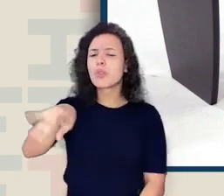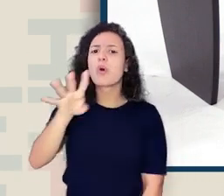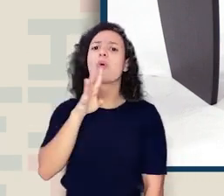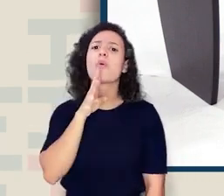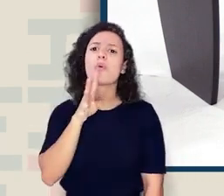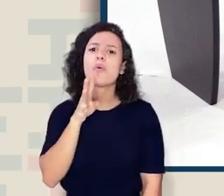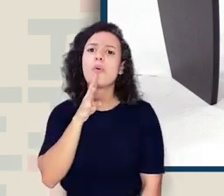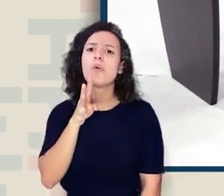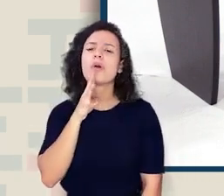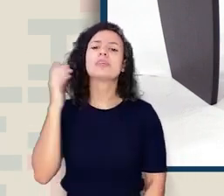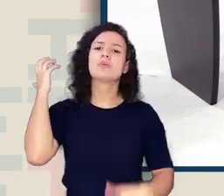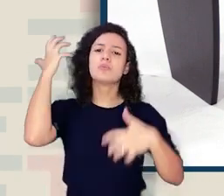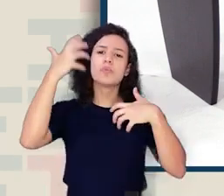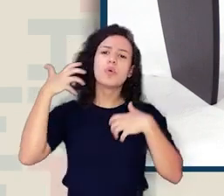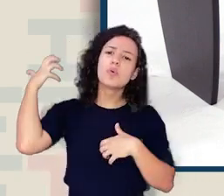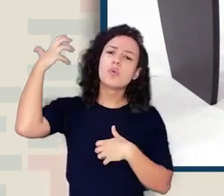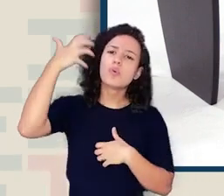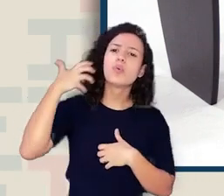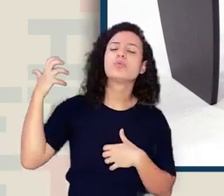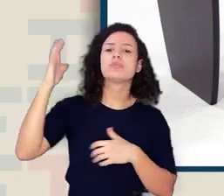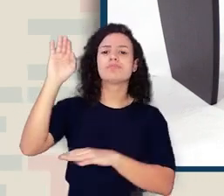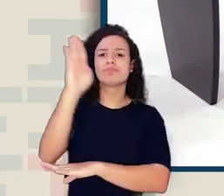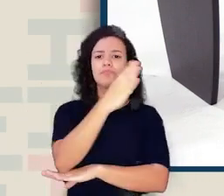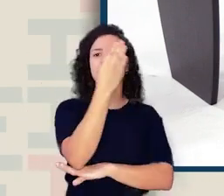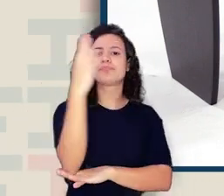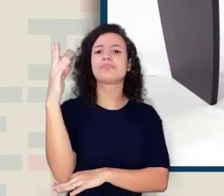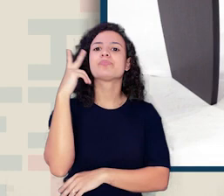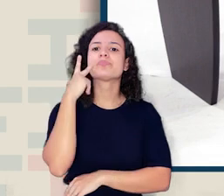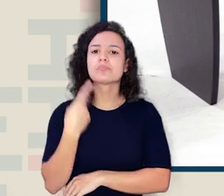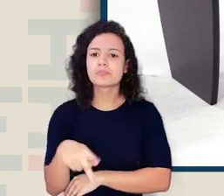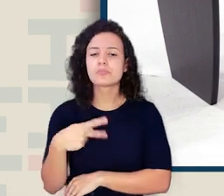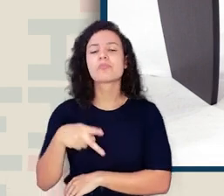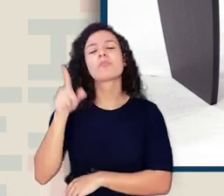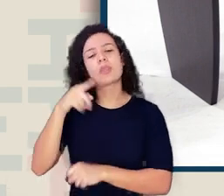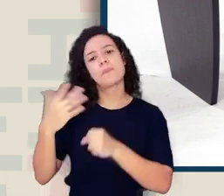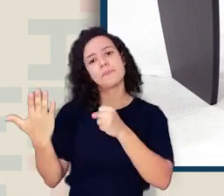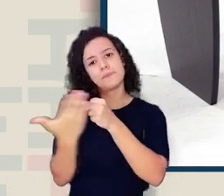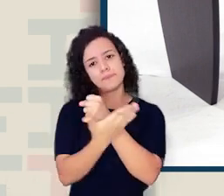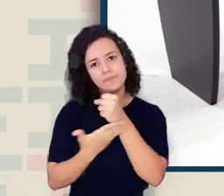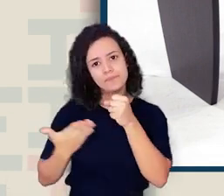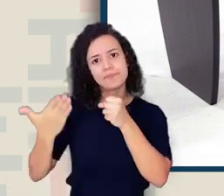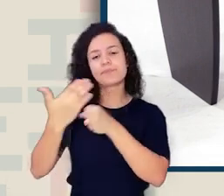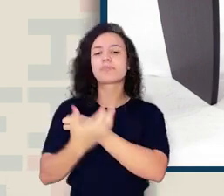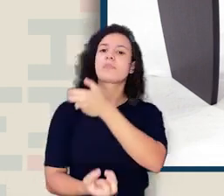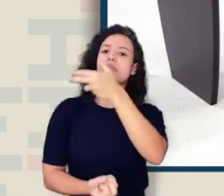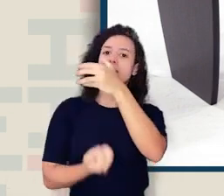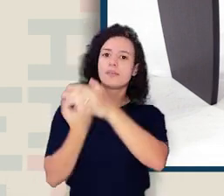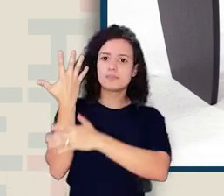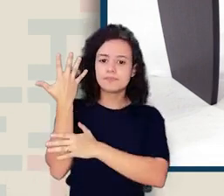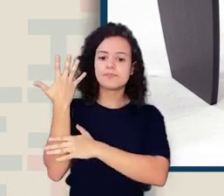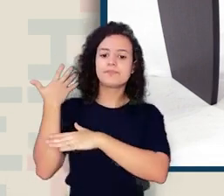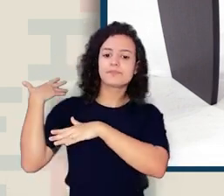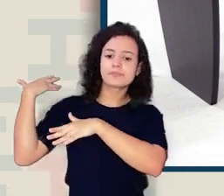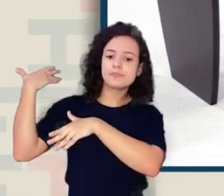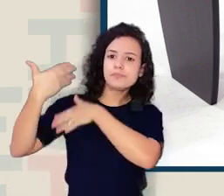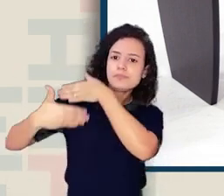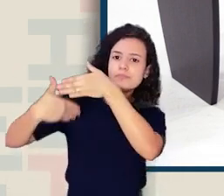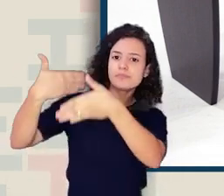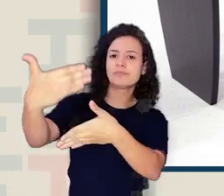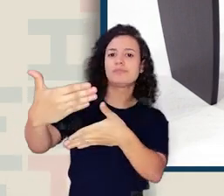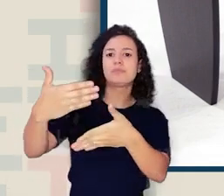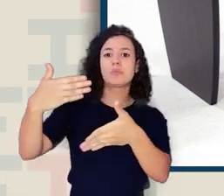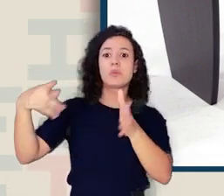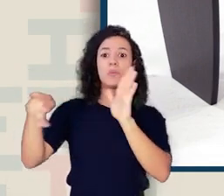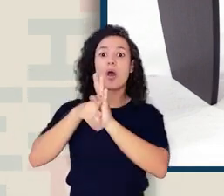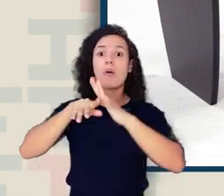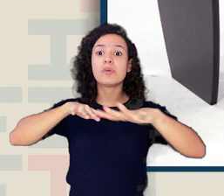como nós podemos conhecer, as canções do maracatu cearense, ela foi fundamental para erguer esse